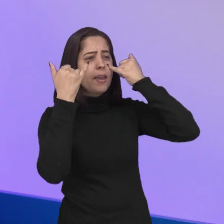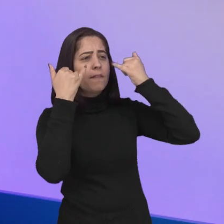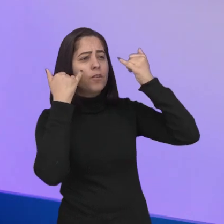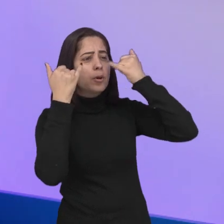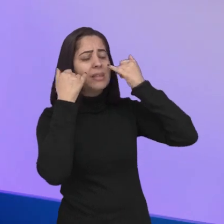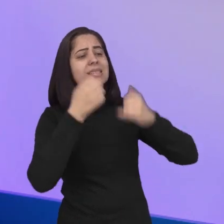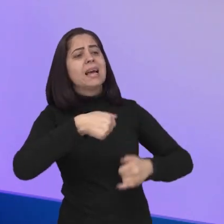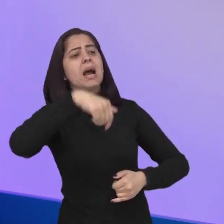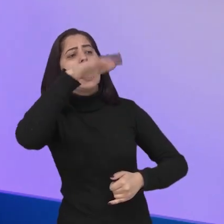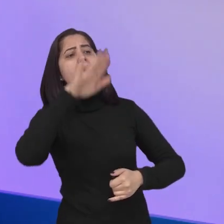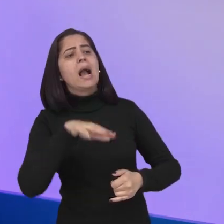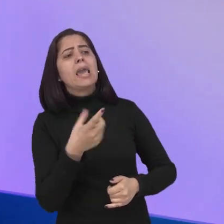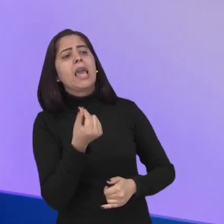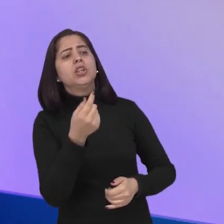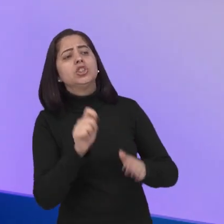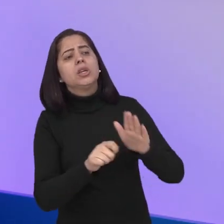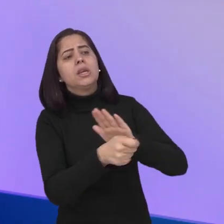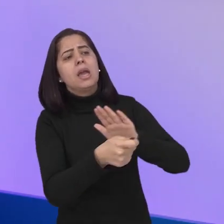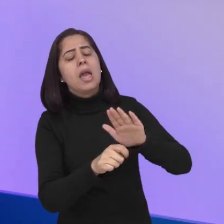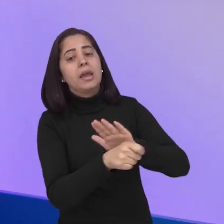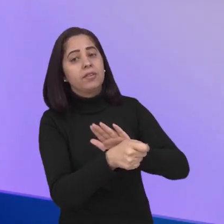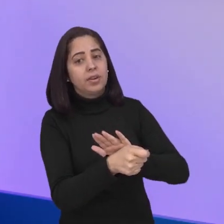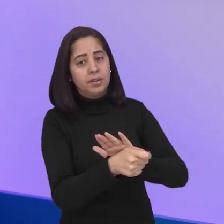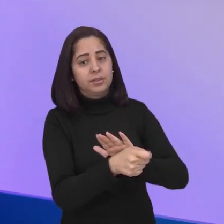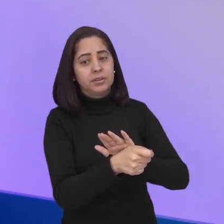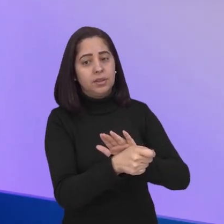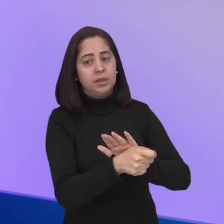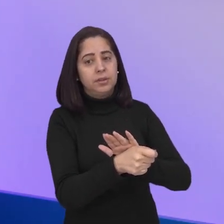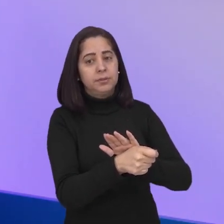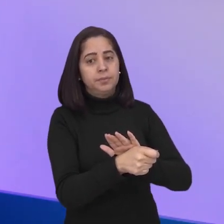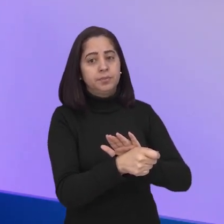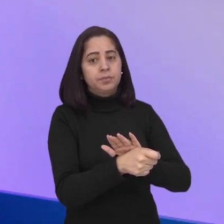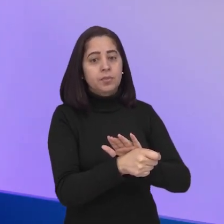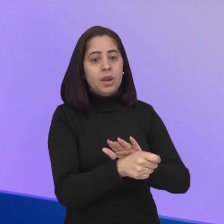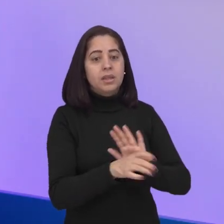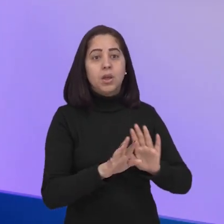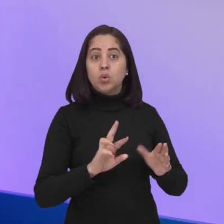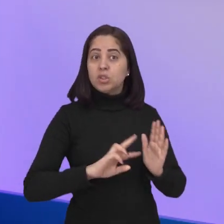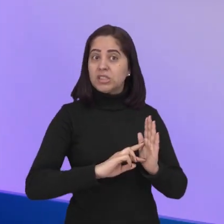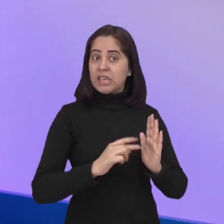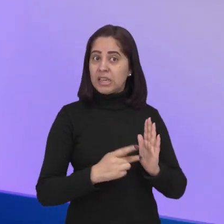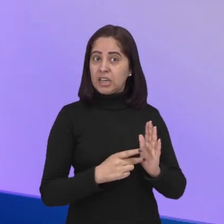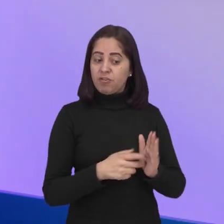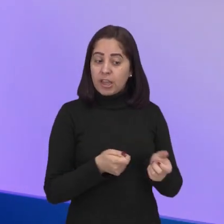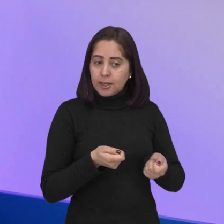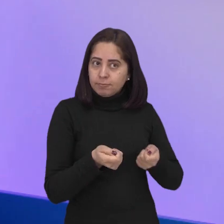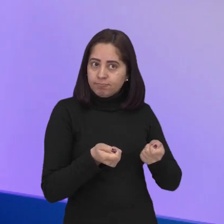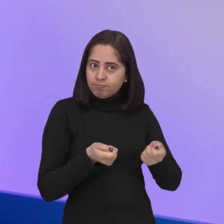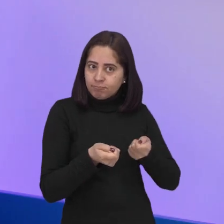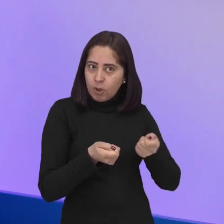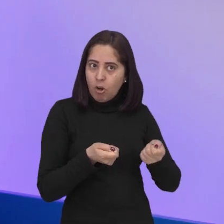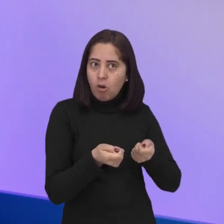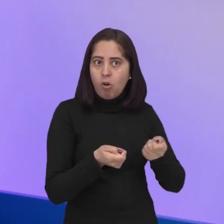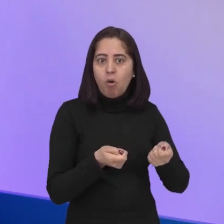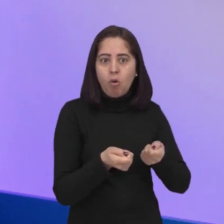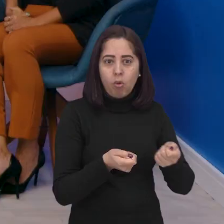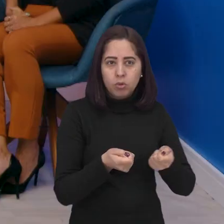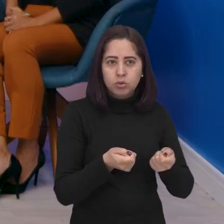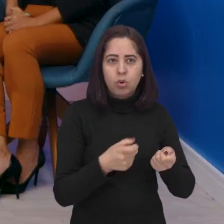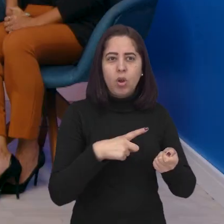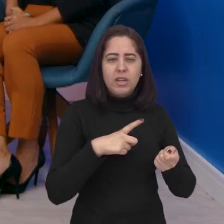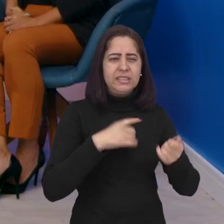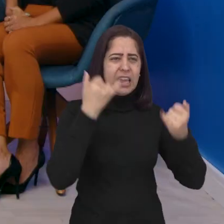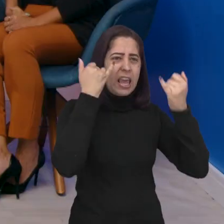os financiadores do seu candidato. E ali é um mecanismo de controle social muito importante. Tem